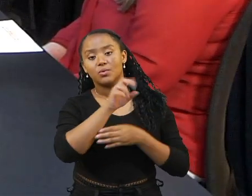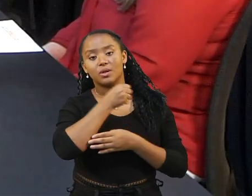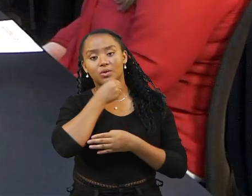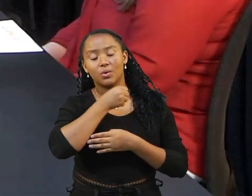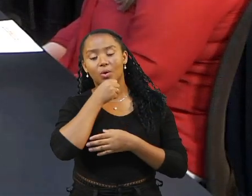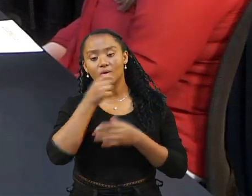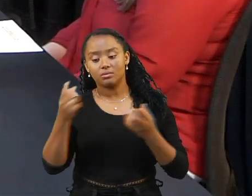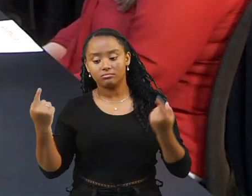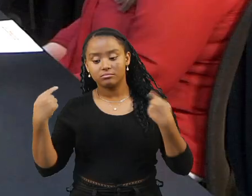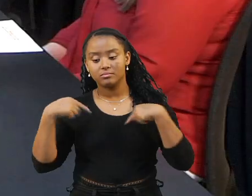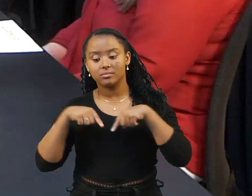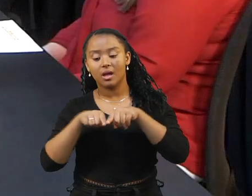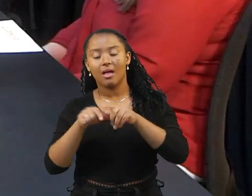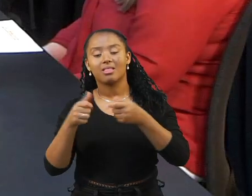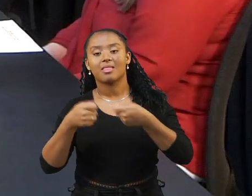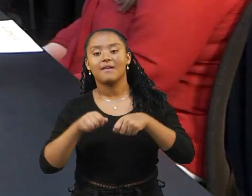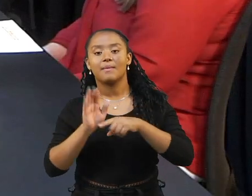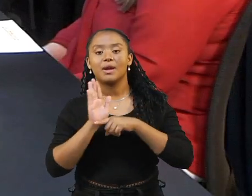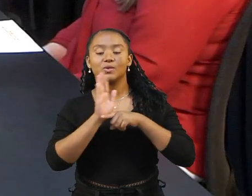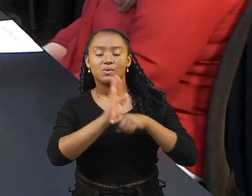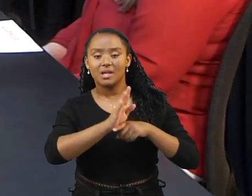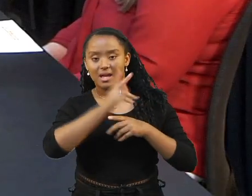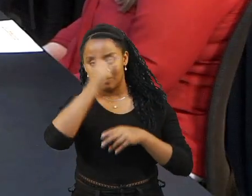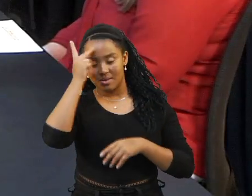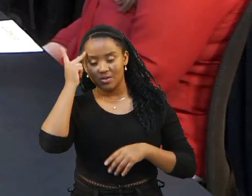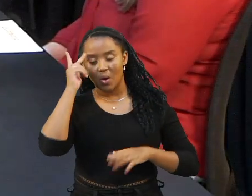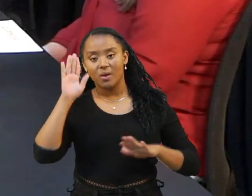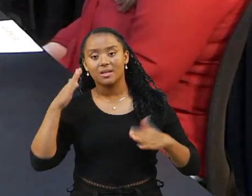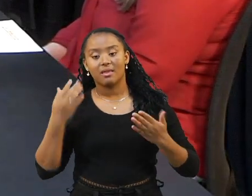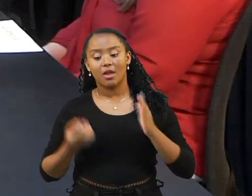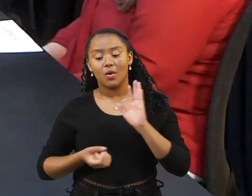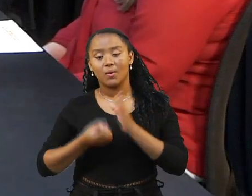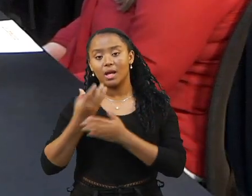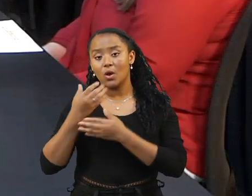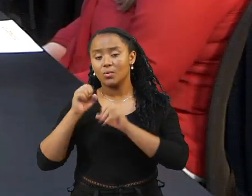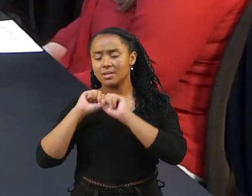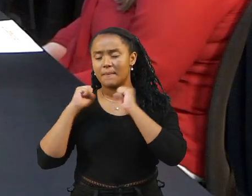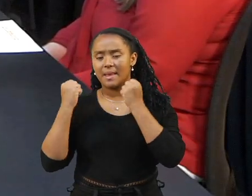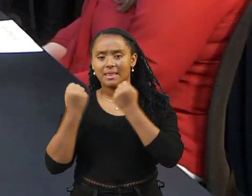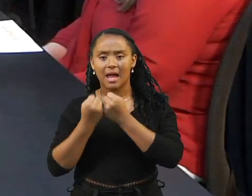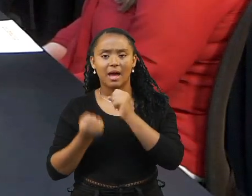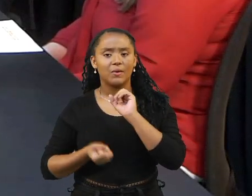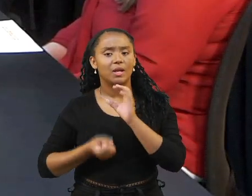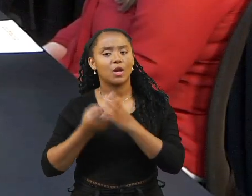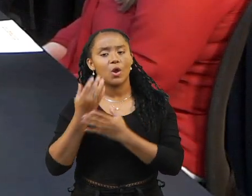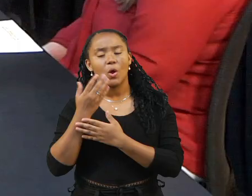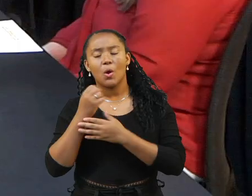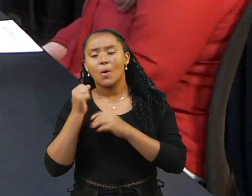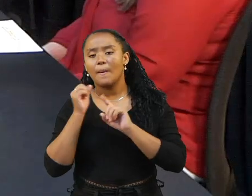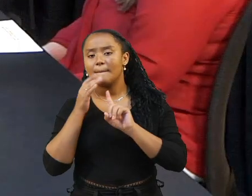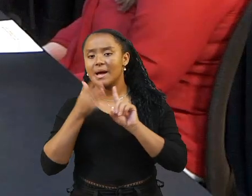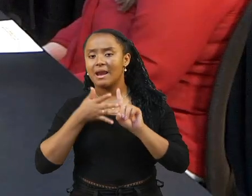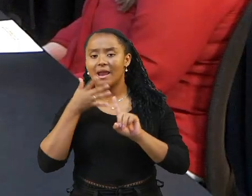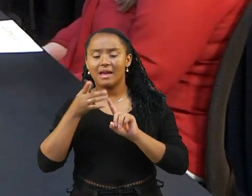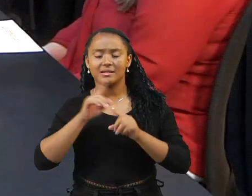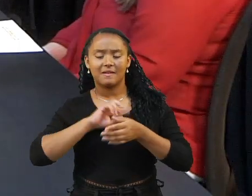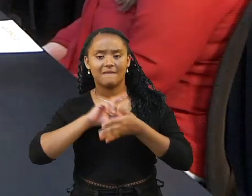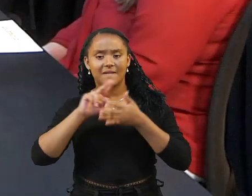gente tinha condições de auxiliar essas pessoas. Então, a gente fez muitos seminários, muitas